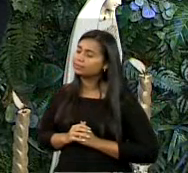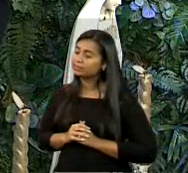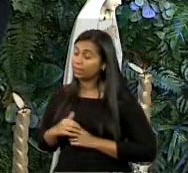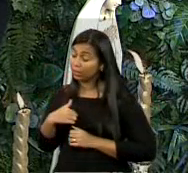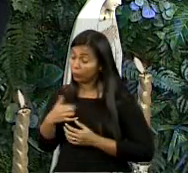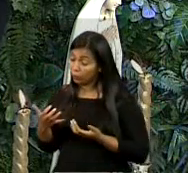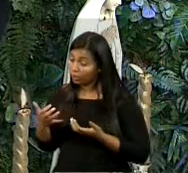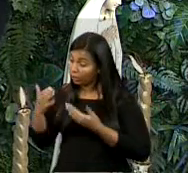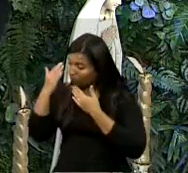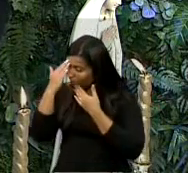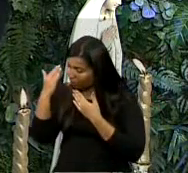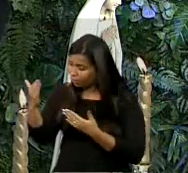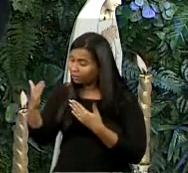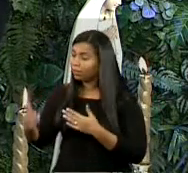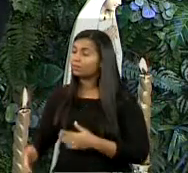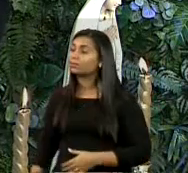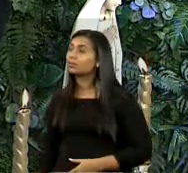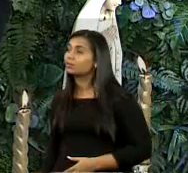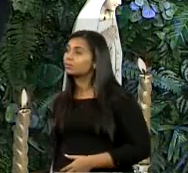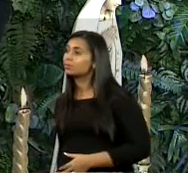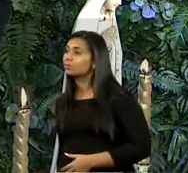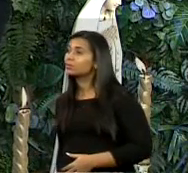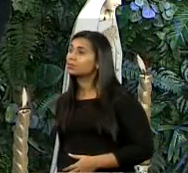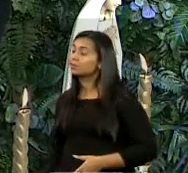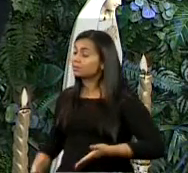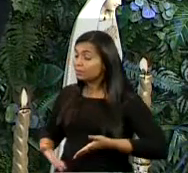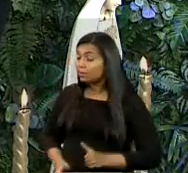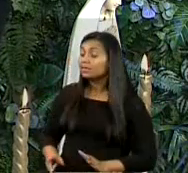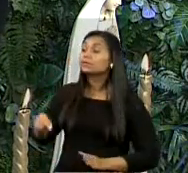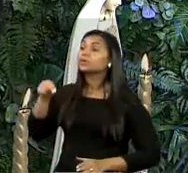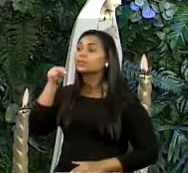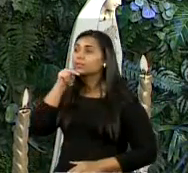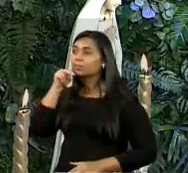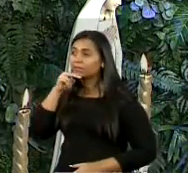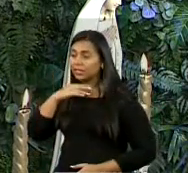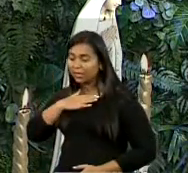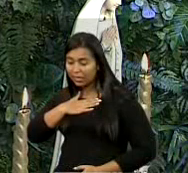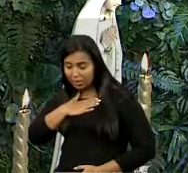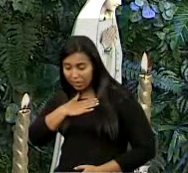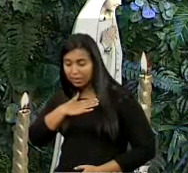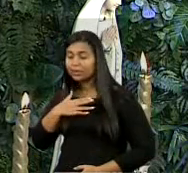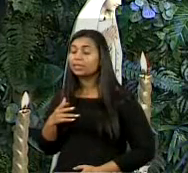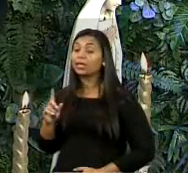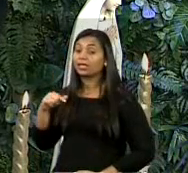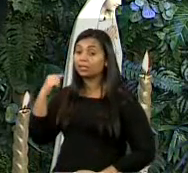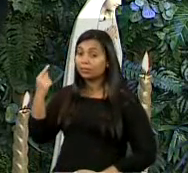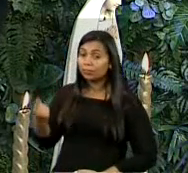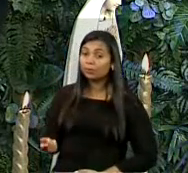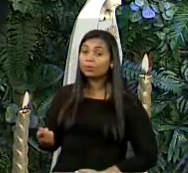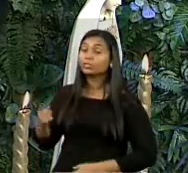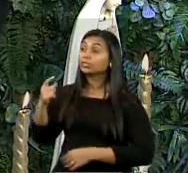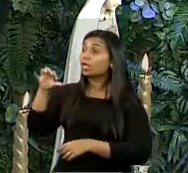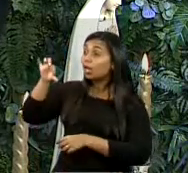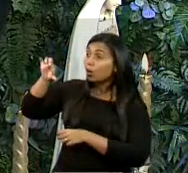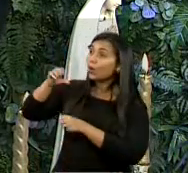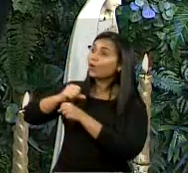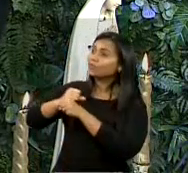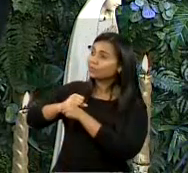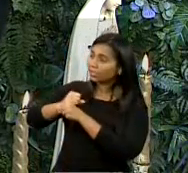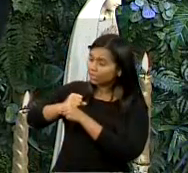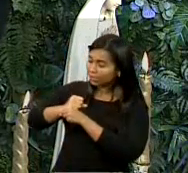quero agradecer o nascimento da minha netinha. Que bênção. Depois de 9 anos.